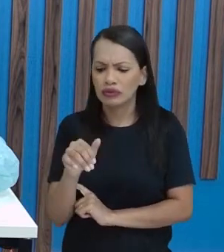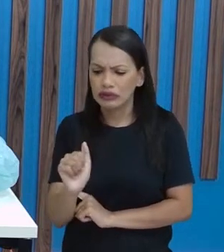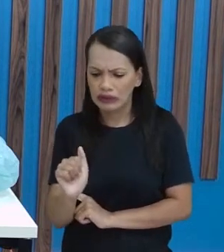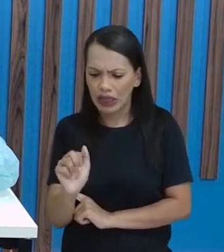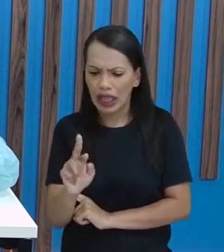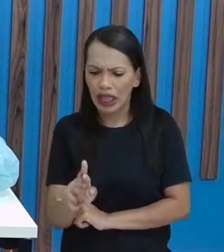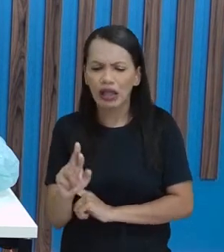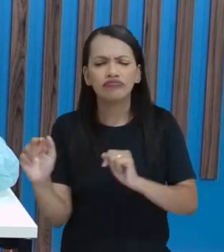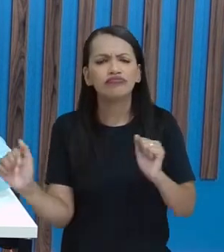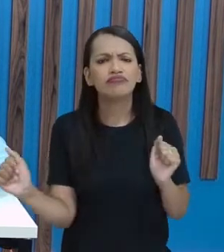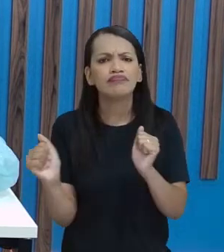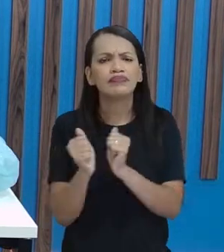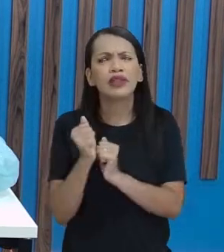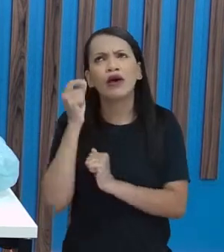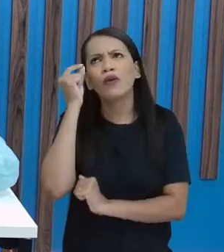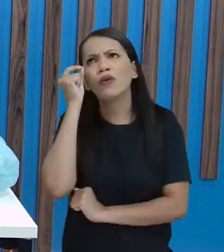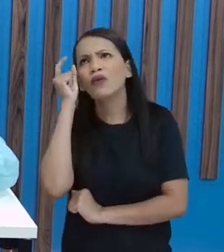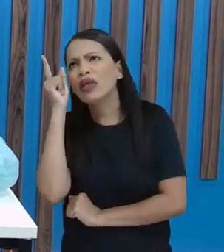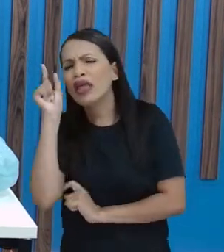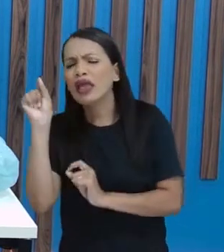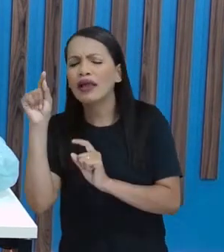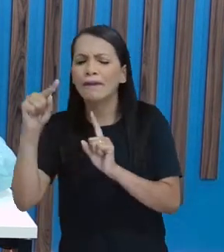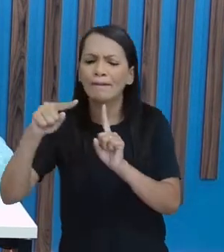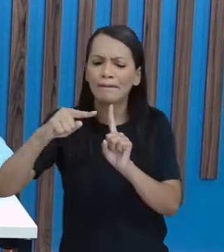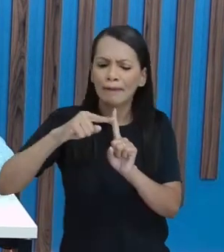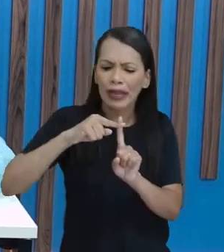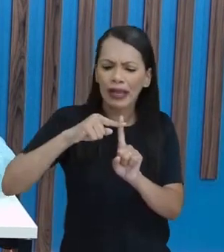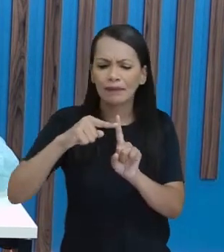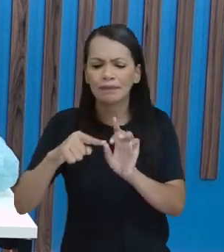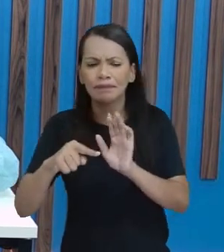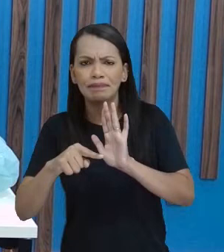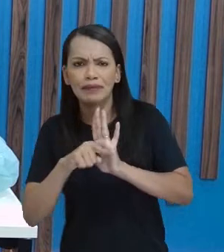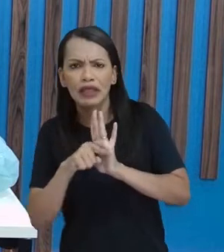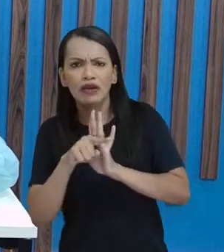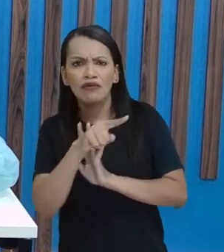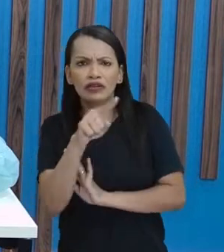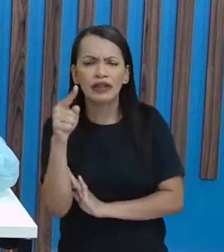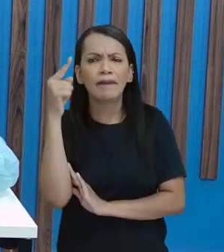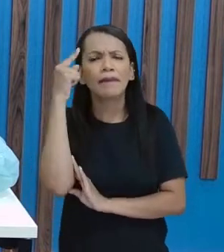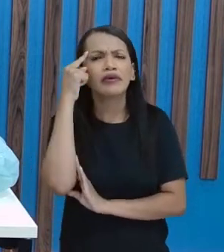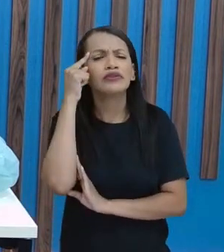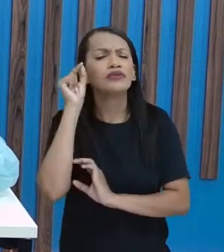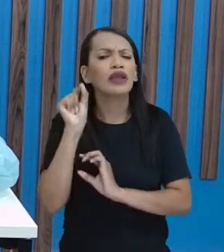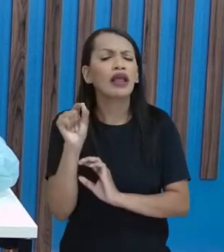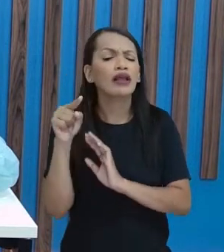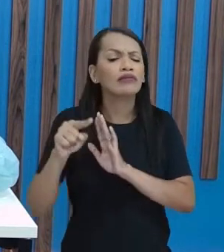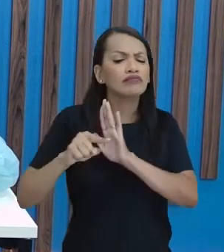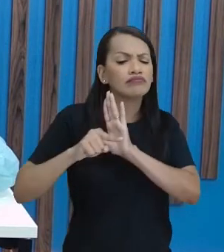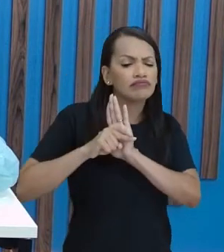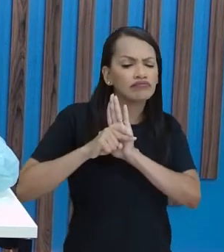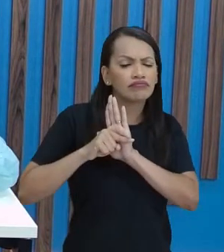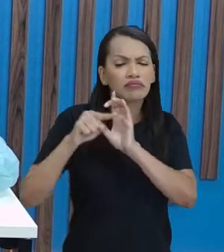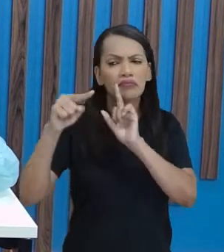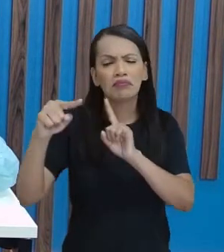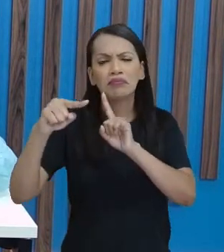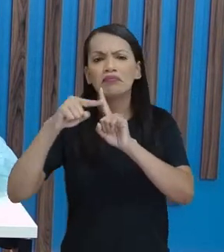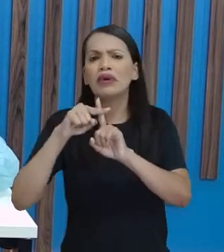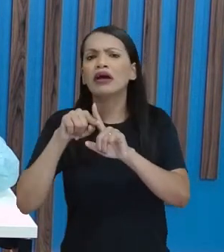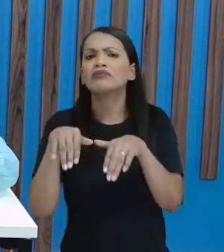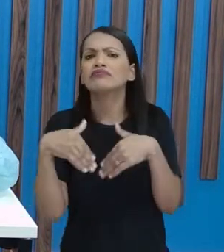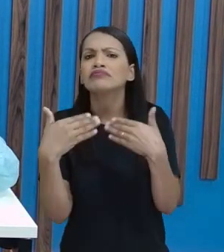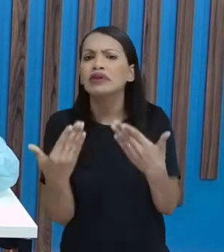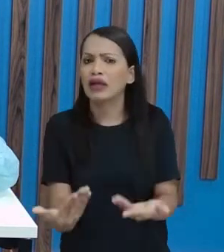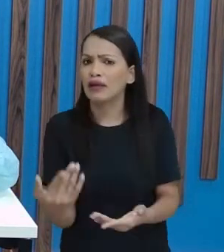de adição. Quando a gente fala juntar, o que é que você pensa? Você pensa em adição, em subtração? E aí?